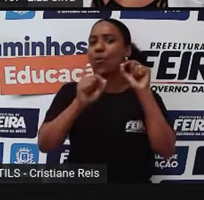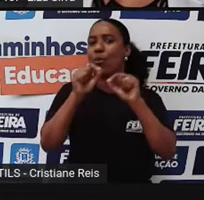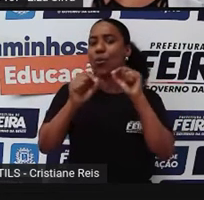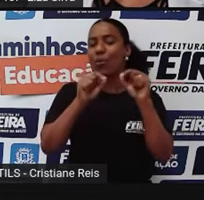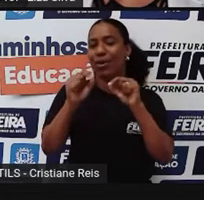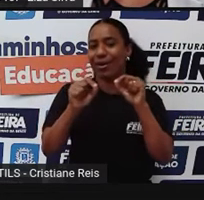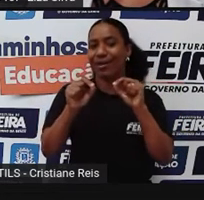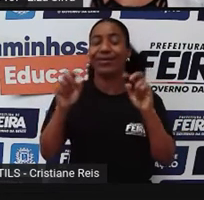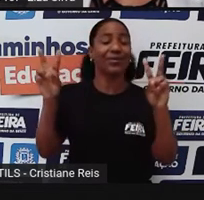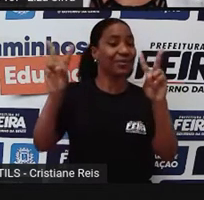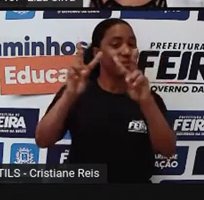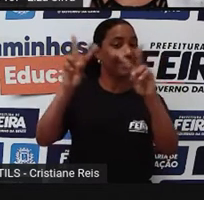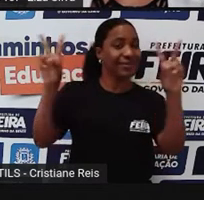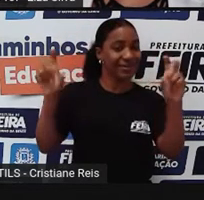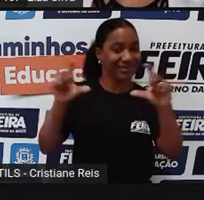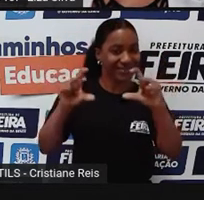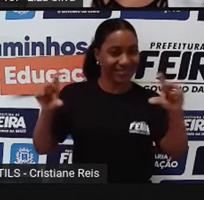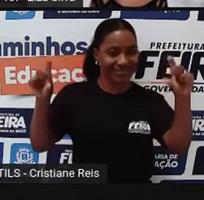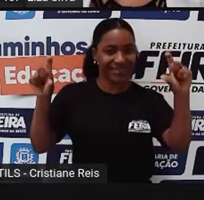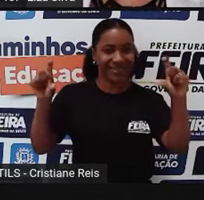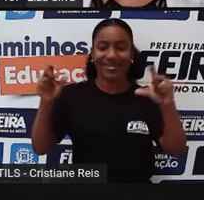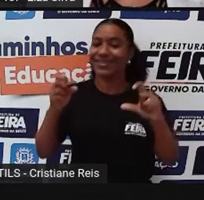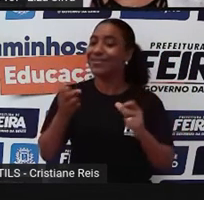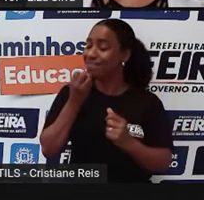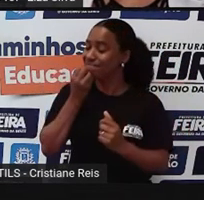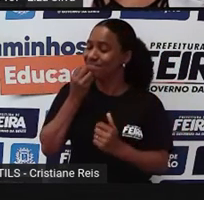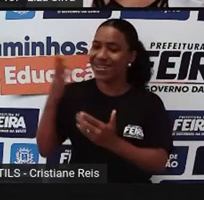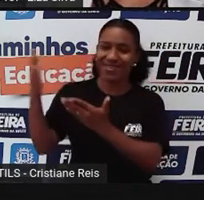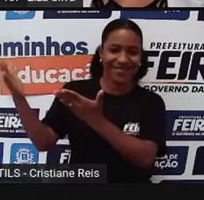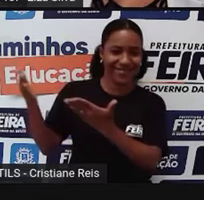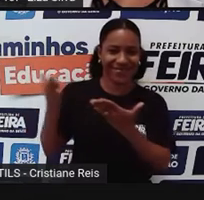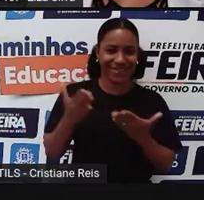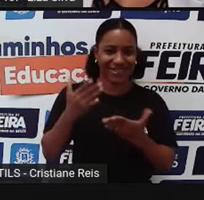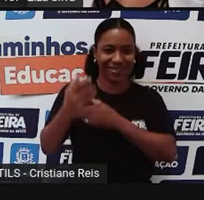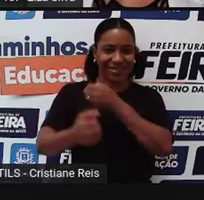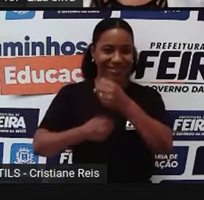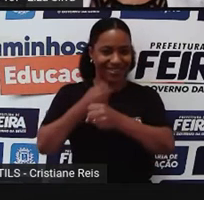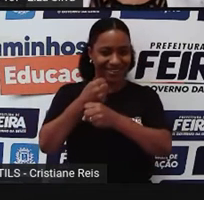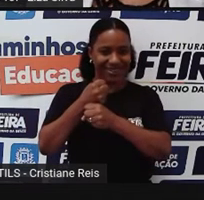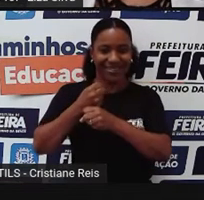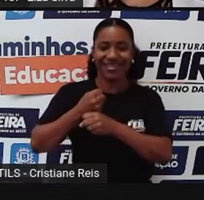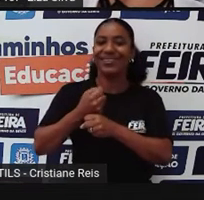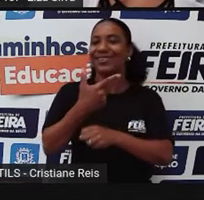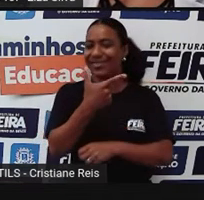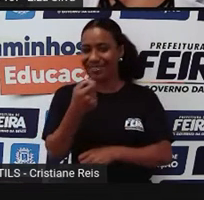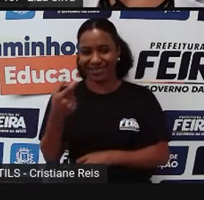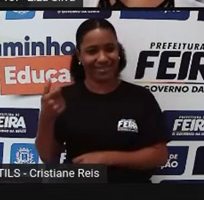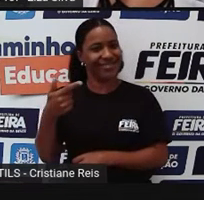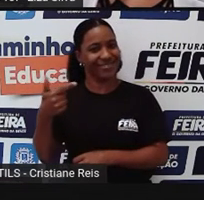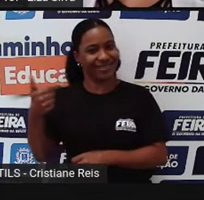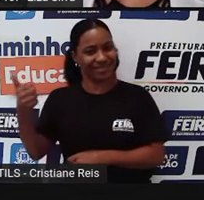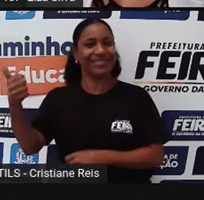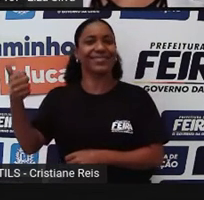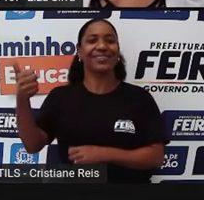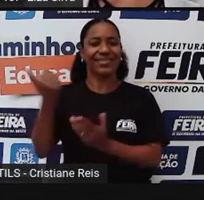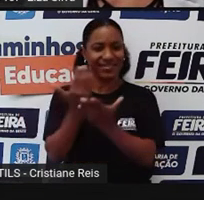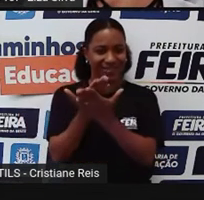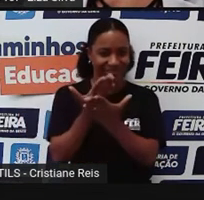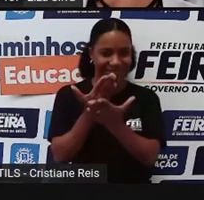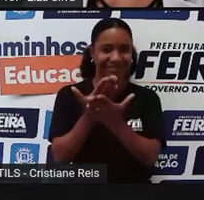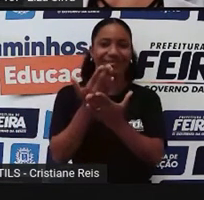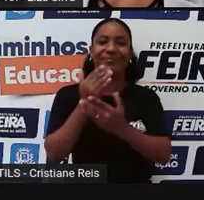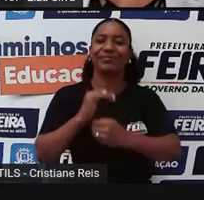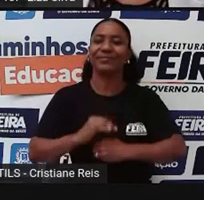D nos aula de hoje é o elkann two thousand Children One sejam bem-vindos ao